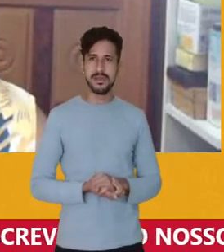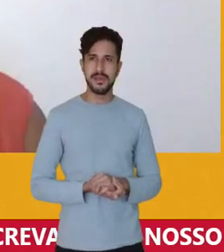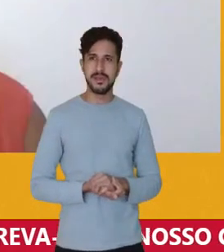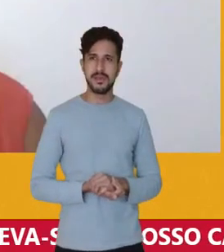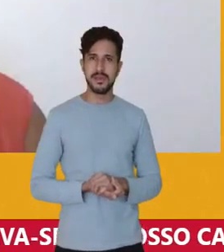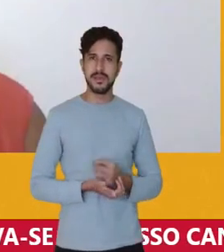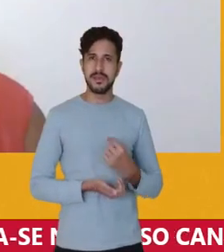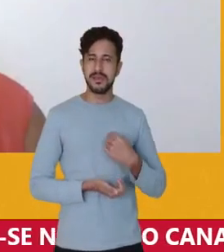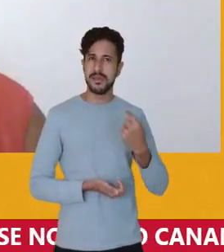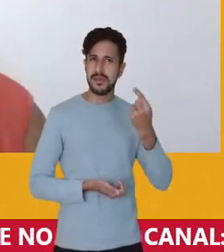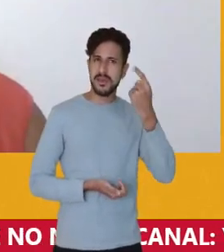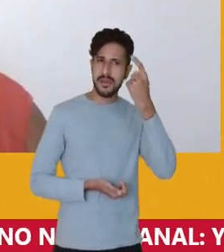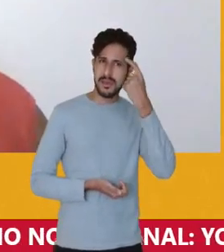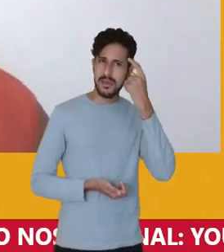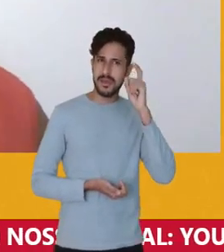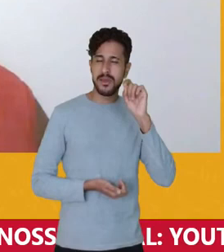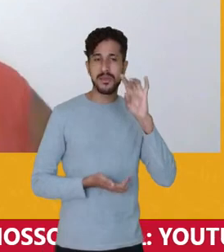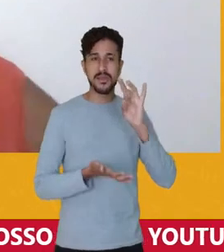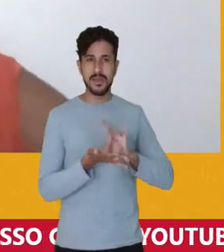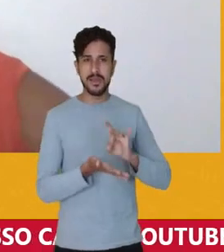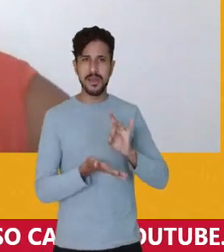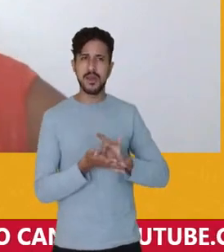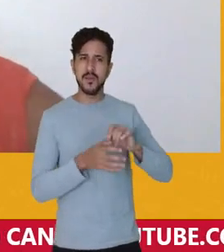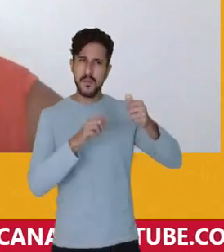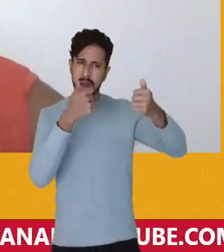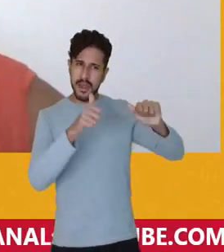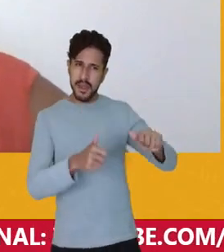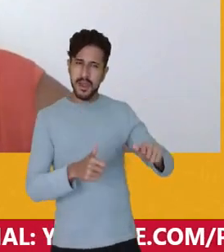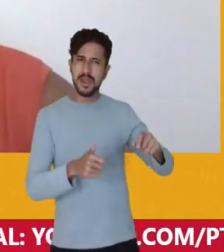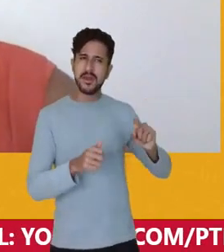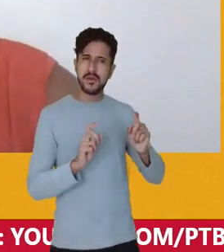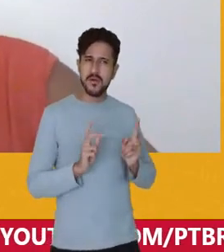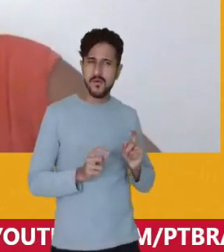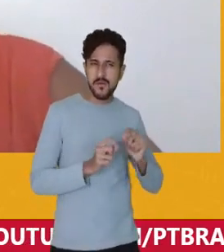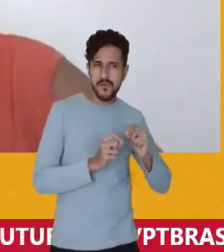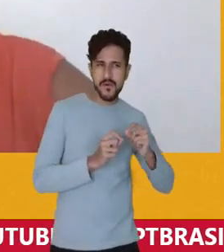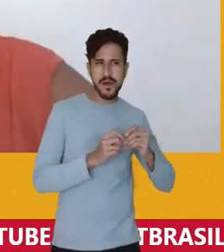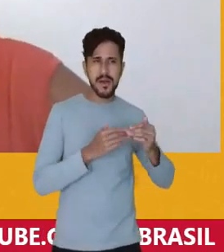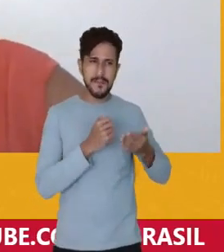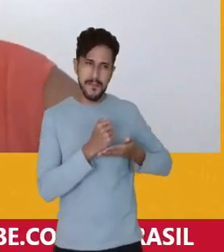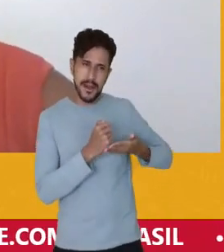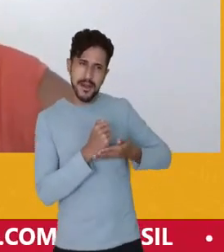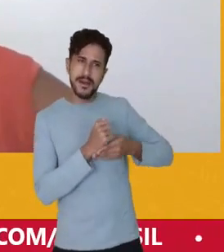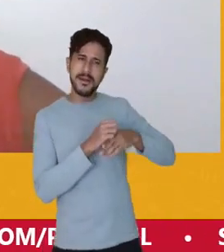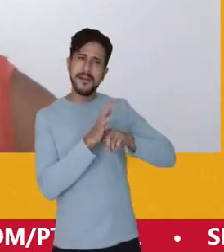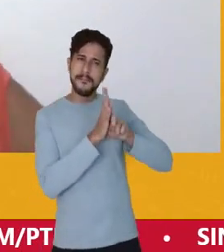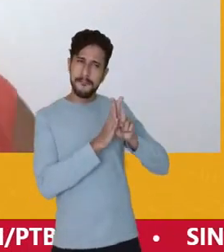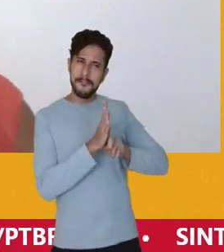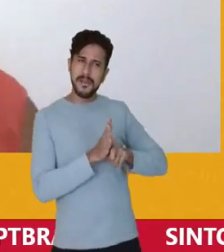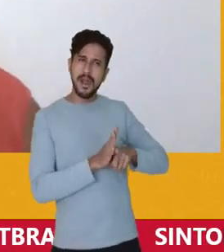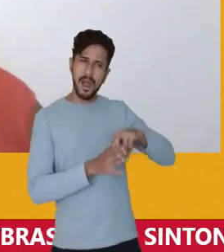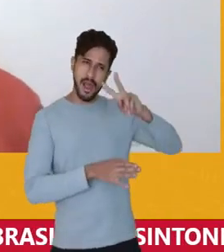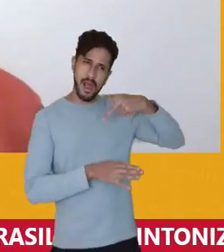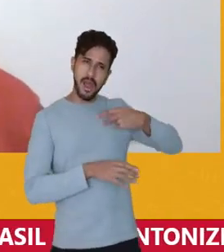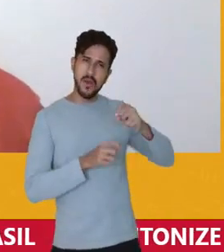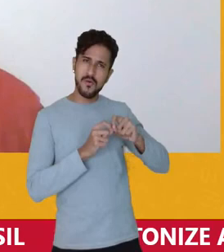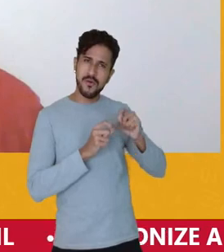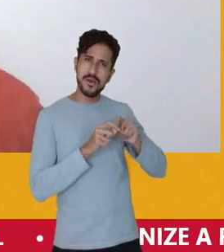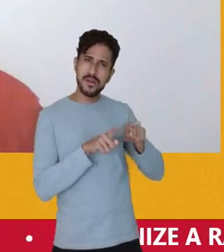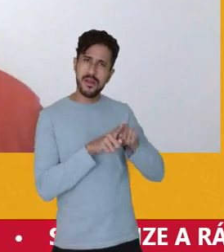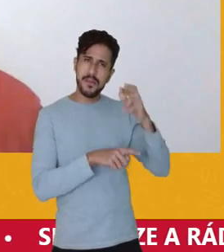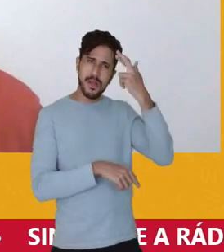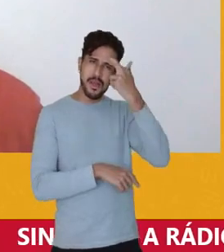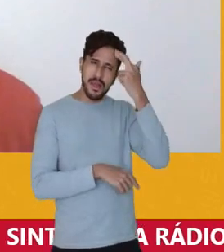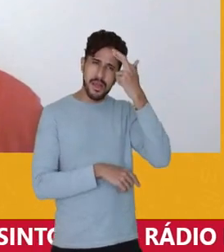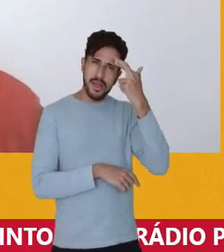Eu penso, Nilma, na verdade é uma análise que eu venho fazendo a partir das pesquisas que desenvolvo e também dessa